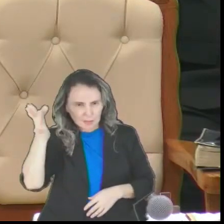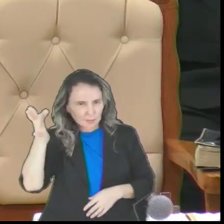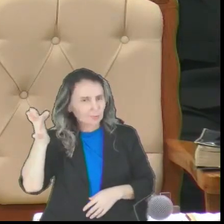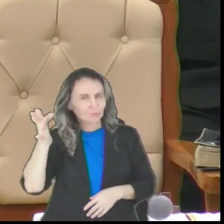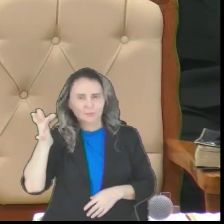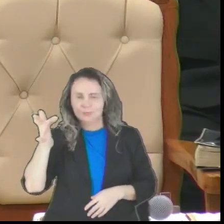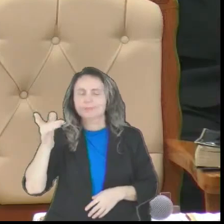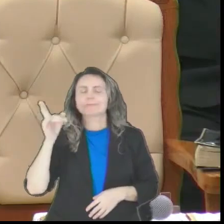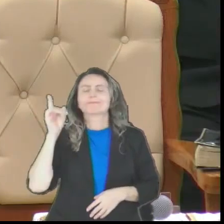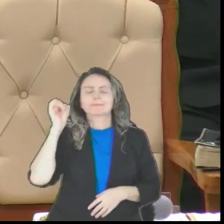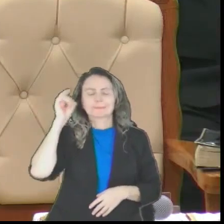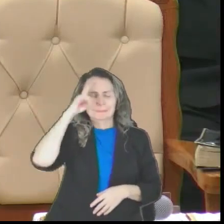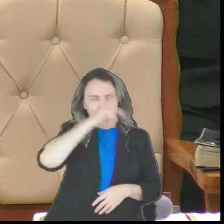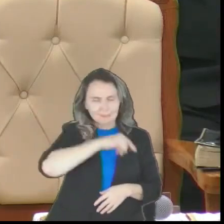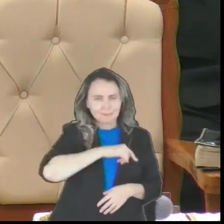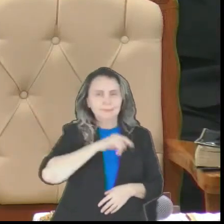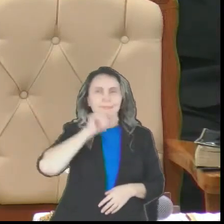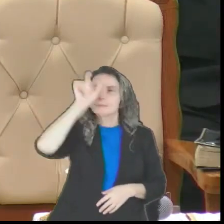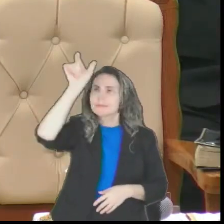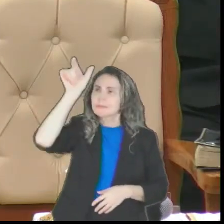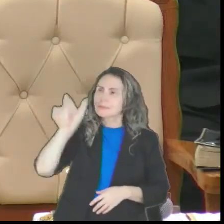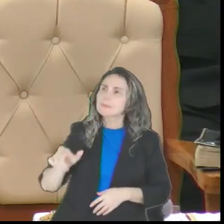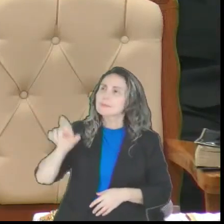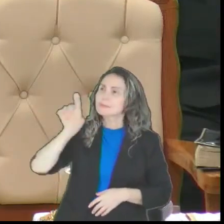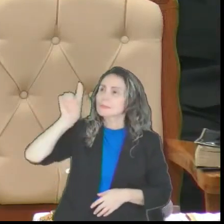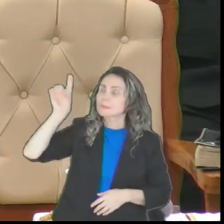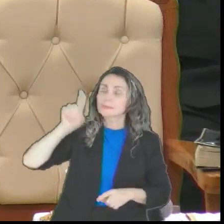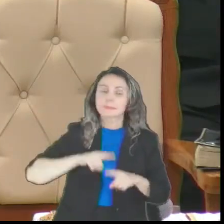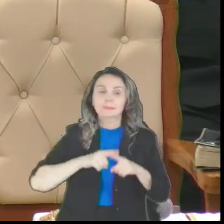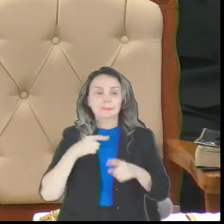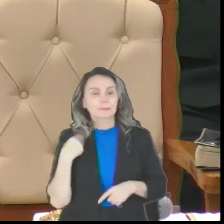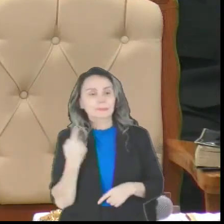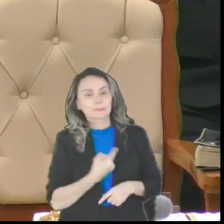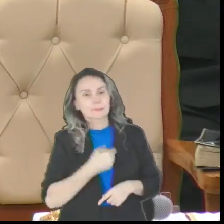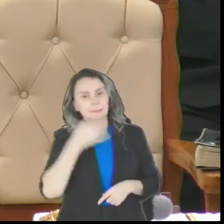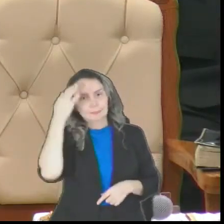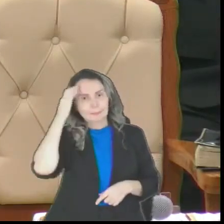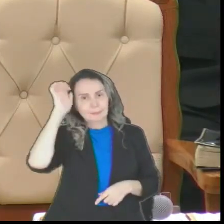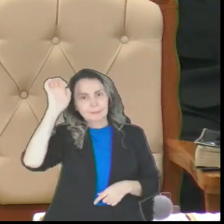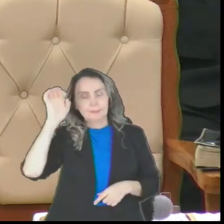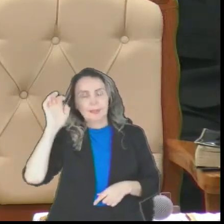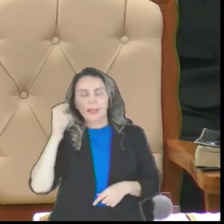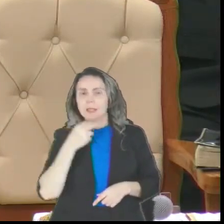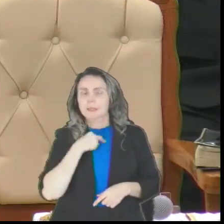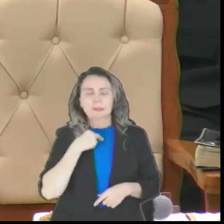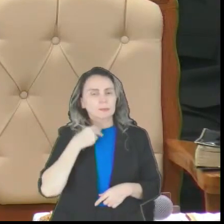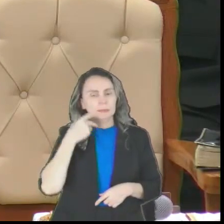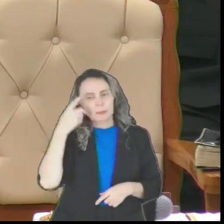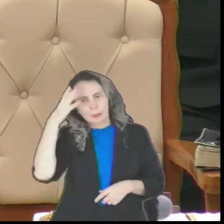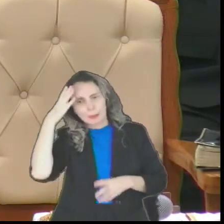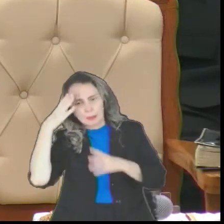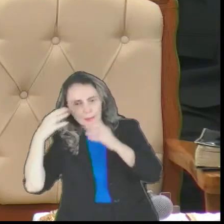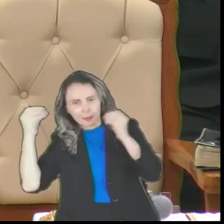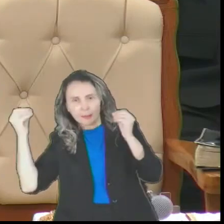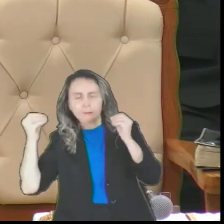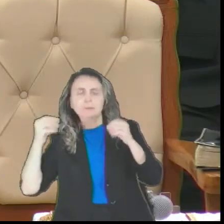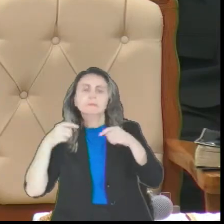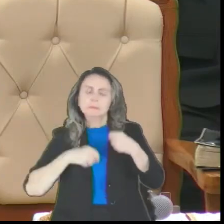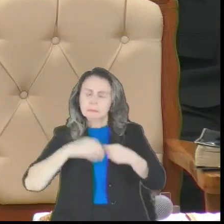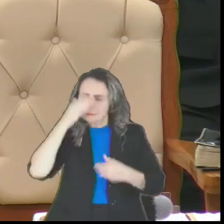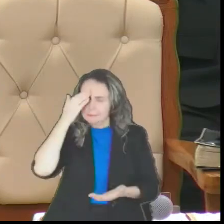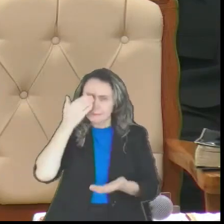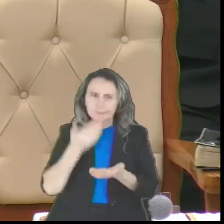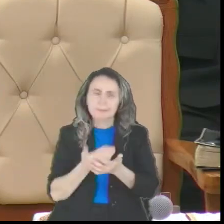ser crente, é estar na presença de Deus, mas a nossa fé, ela não pode se arrefecer. Nós temos que acreditar nas promessas da